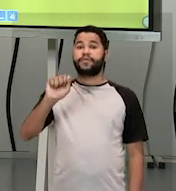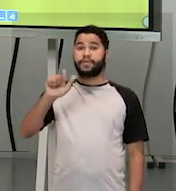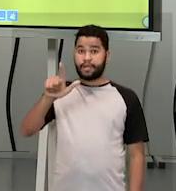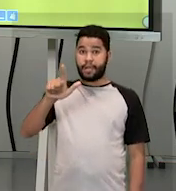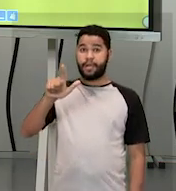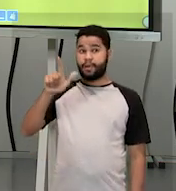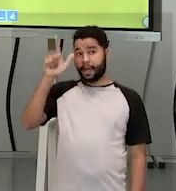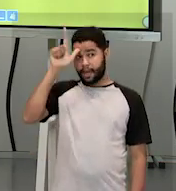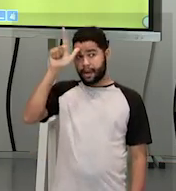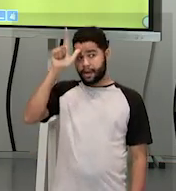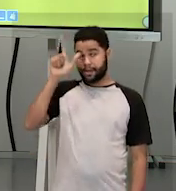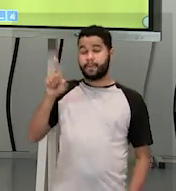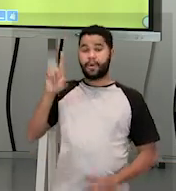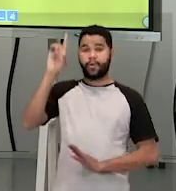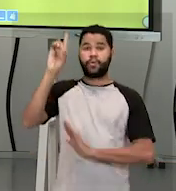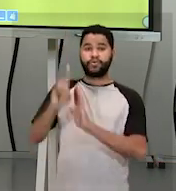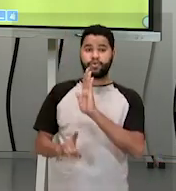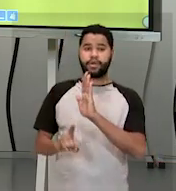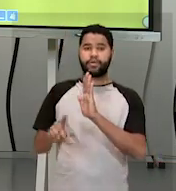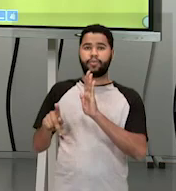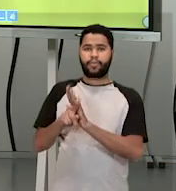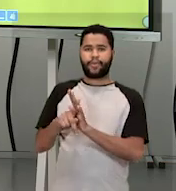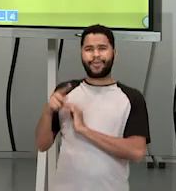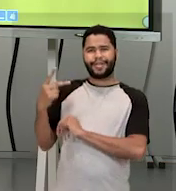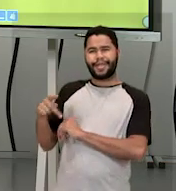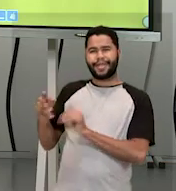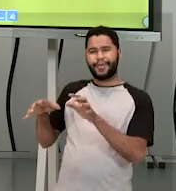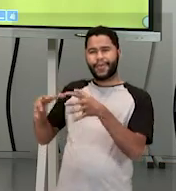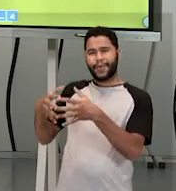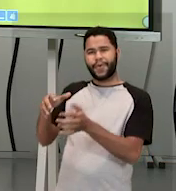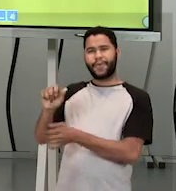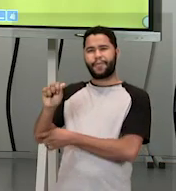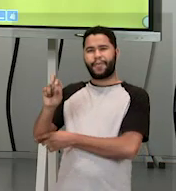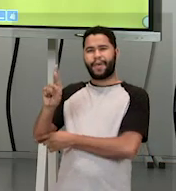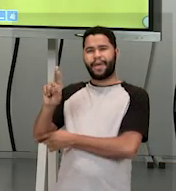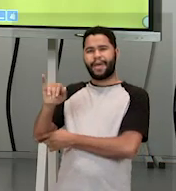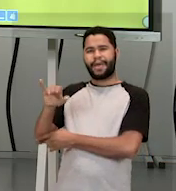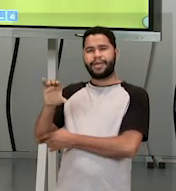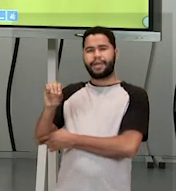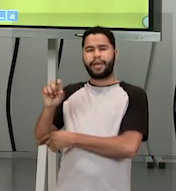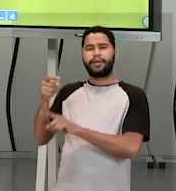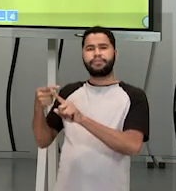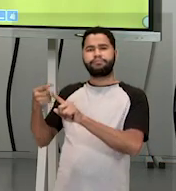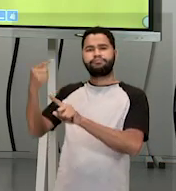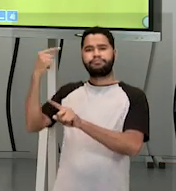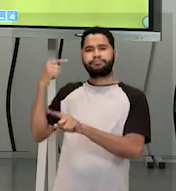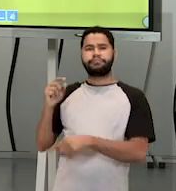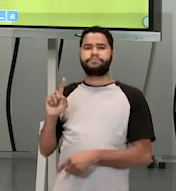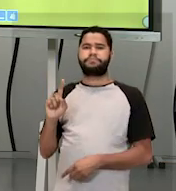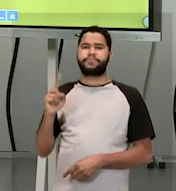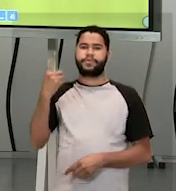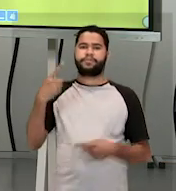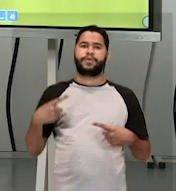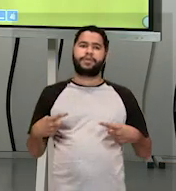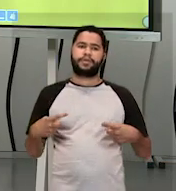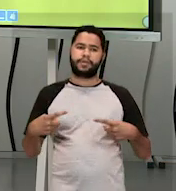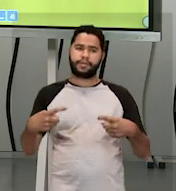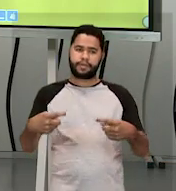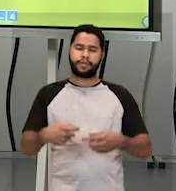Lebensraum, um direito inerente aos arianos, é uma questão que vem lá da Primeira Guerra